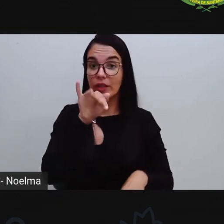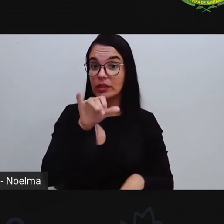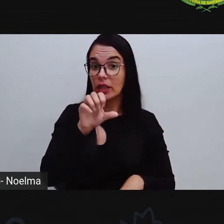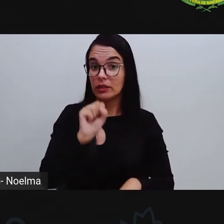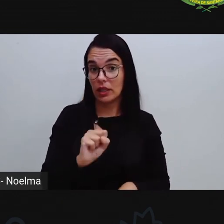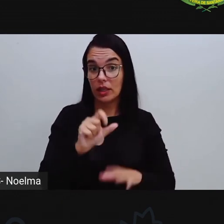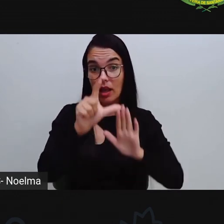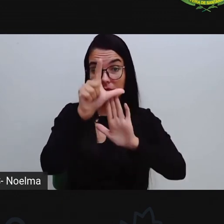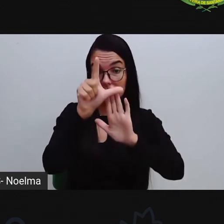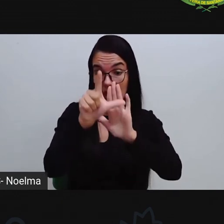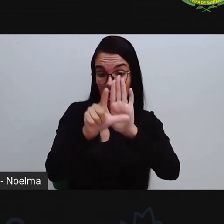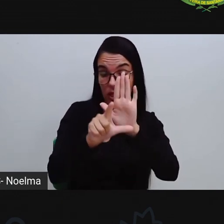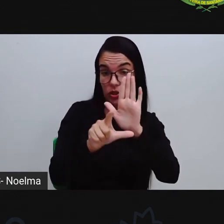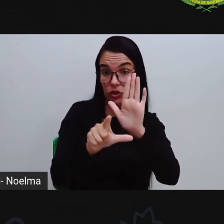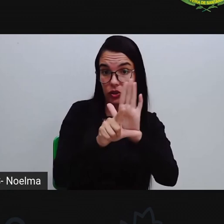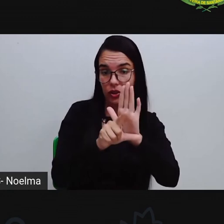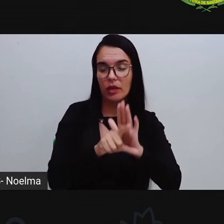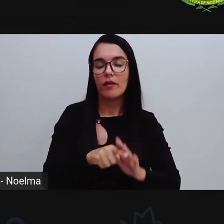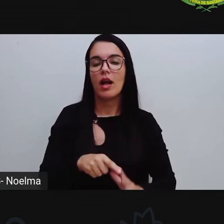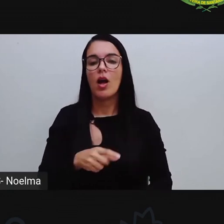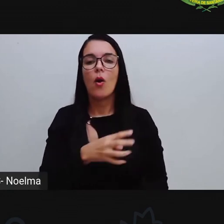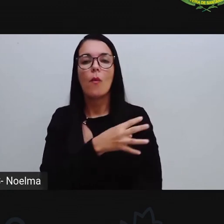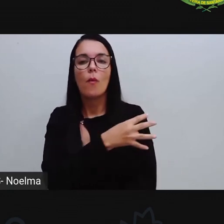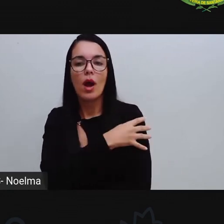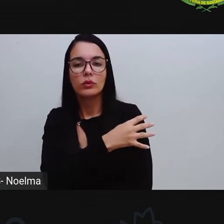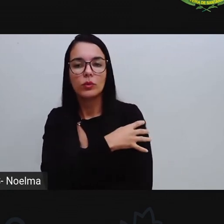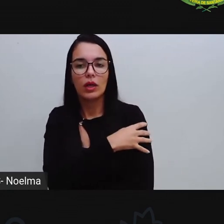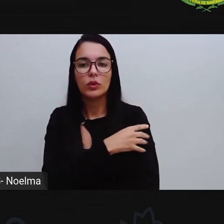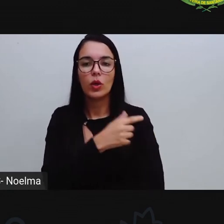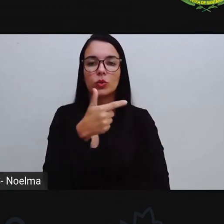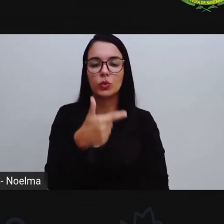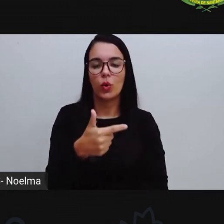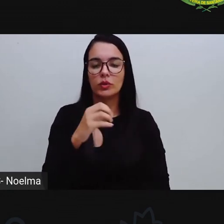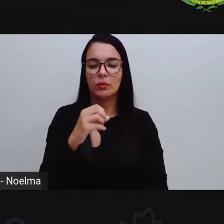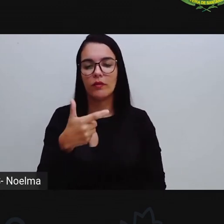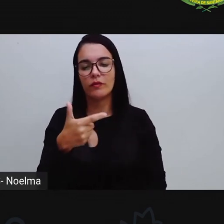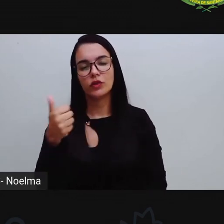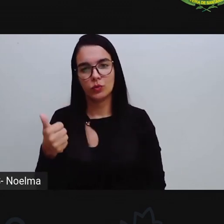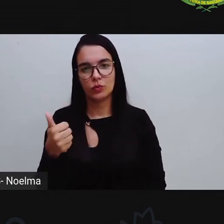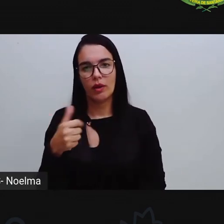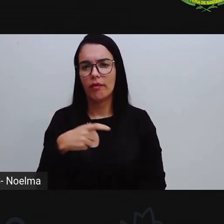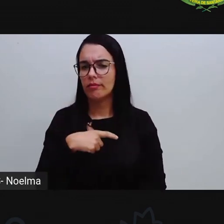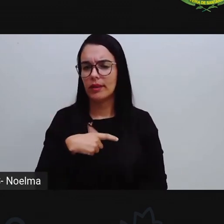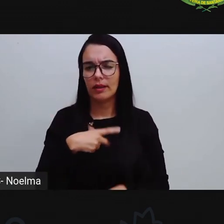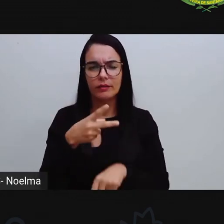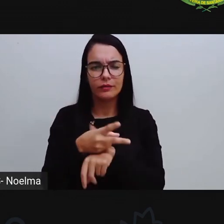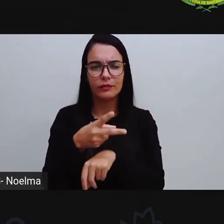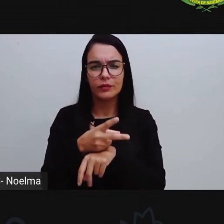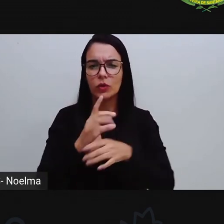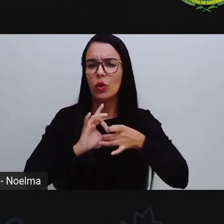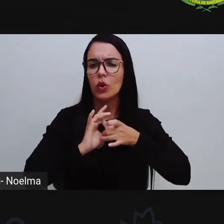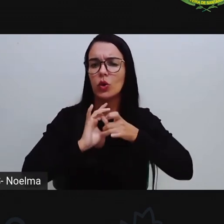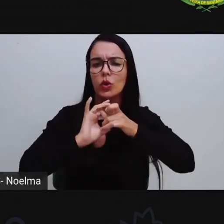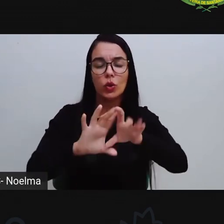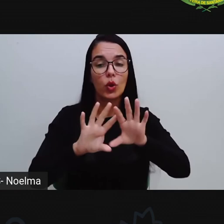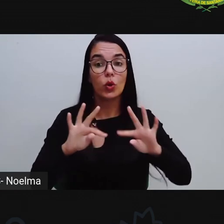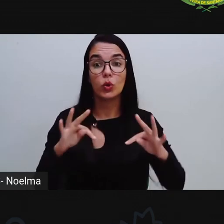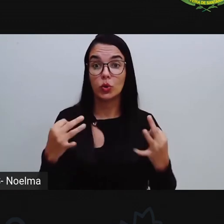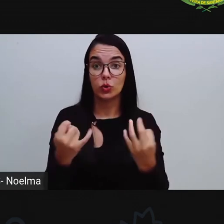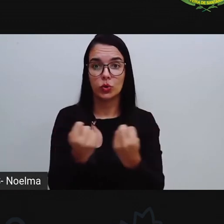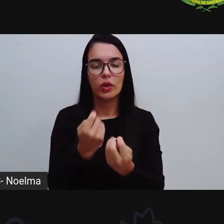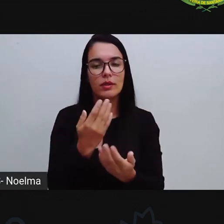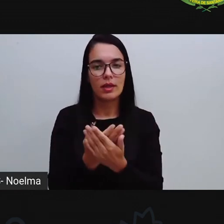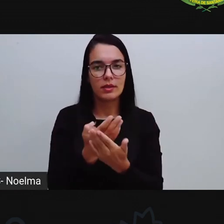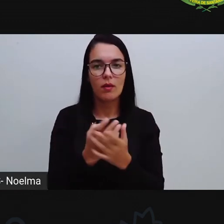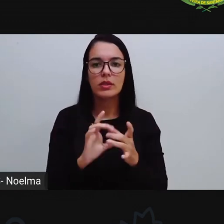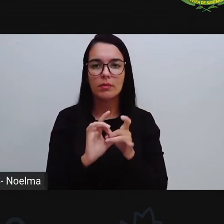do quarto ano 2021 certo não somente esse vídeo mas os outros vídeos também estão disponíveis lá e